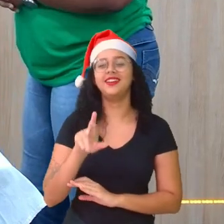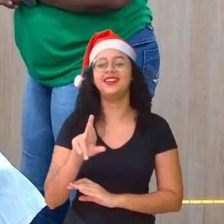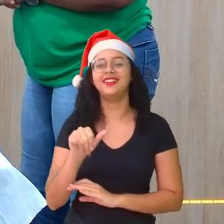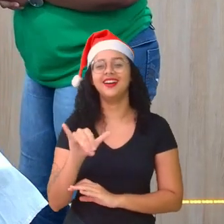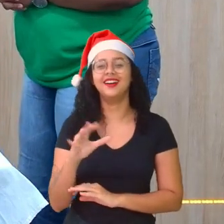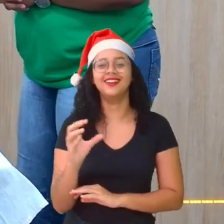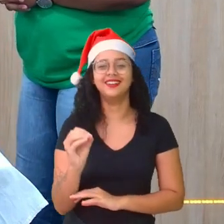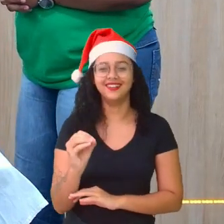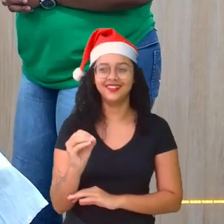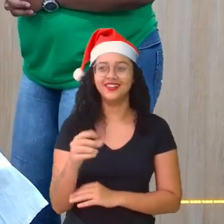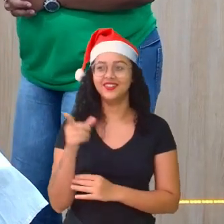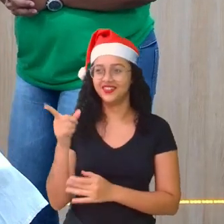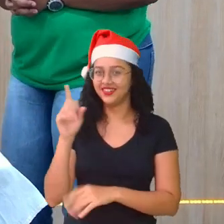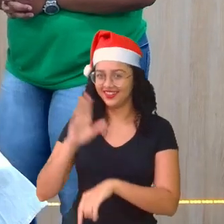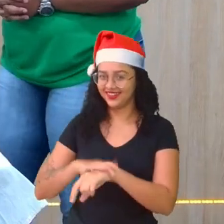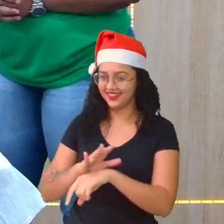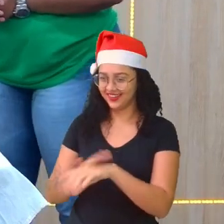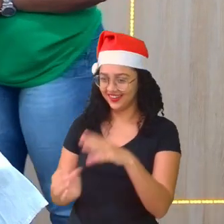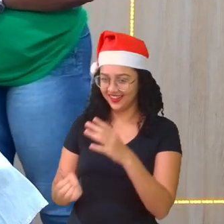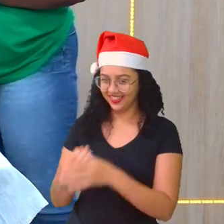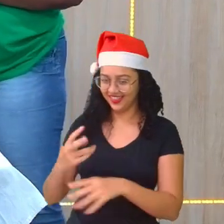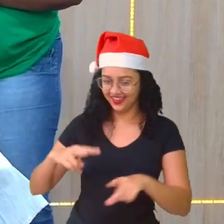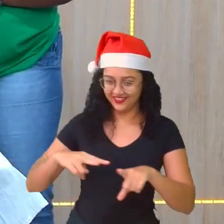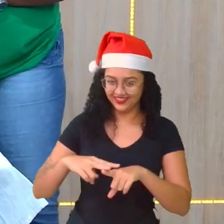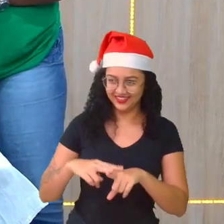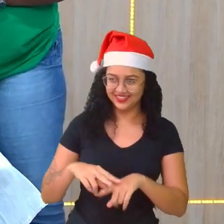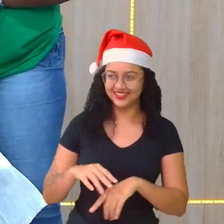criador, pizzaiolo?